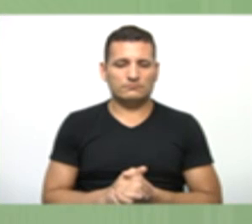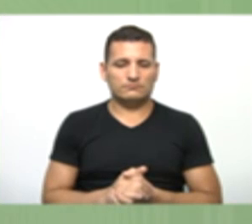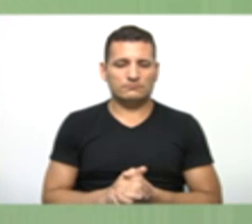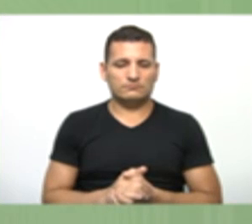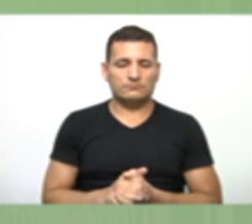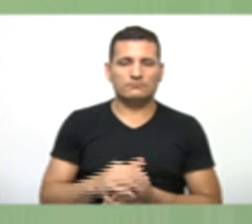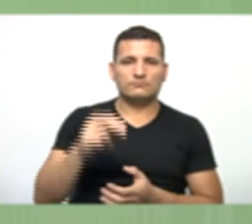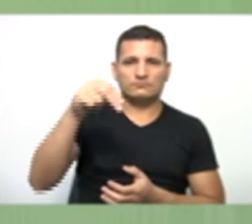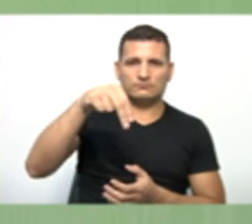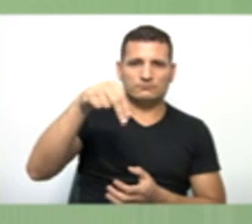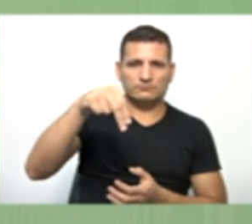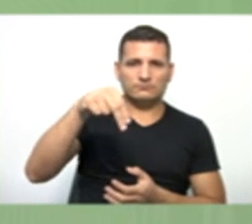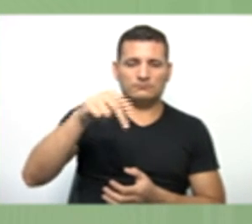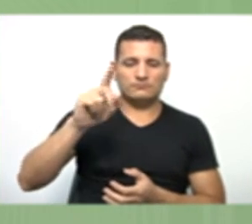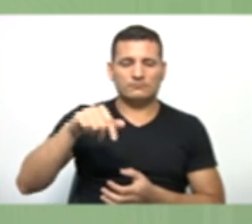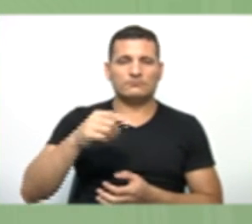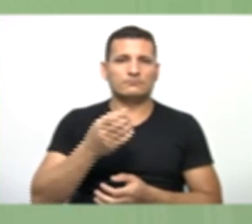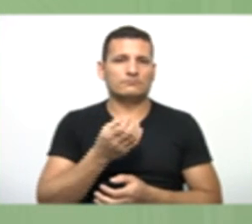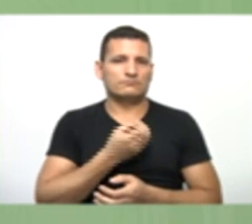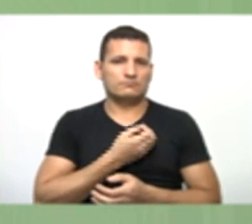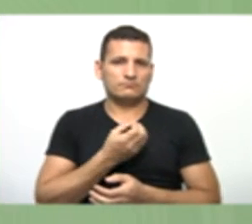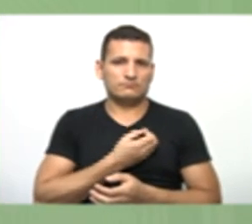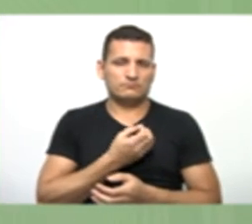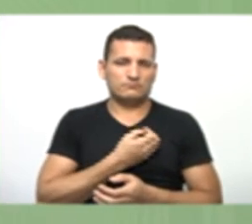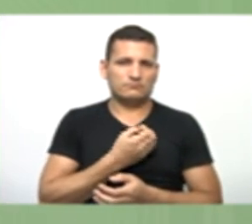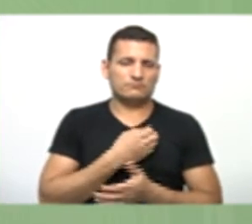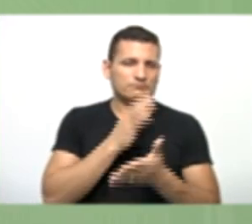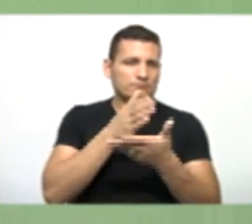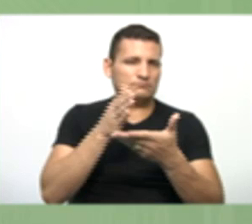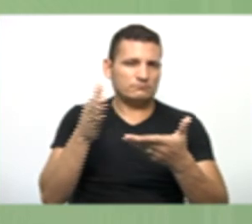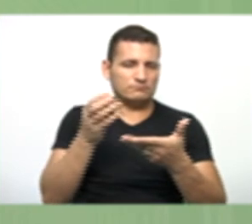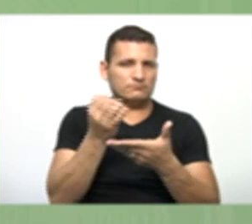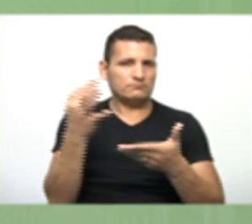E o N, número de parcelas.